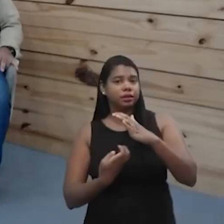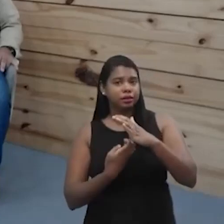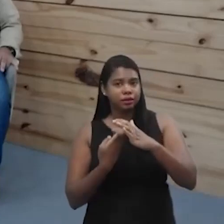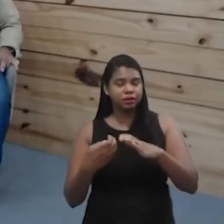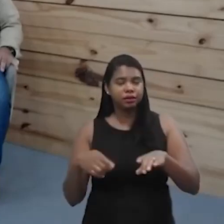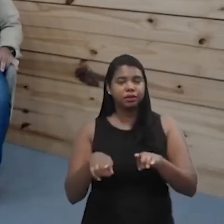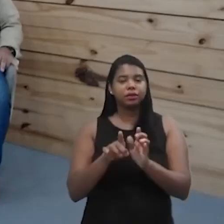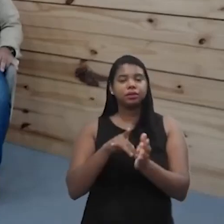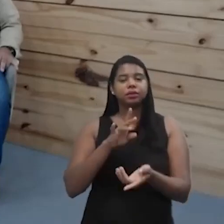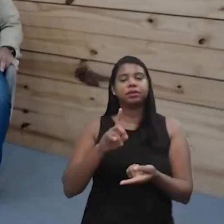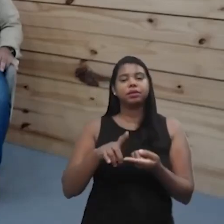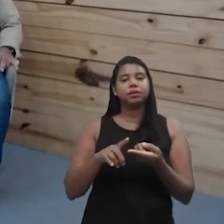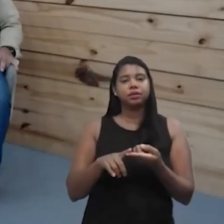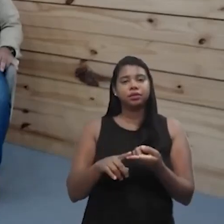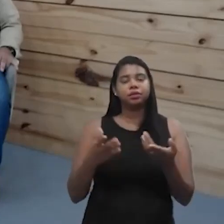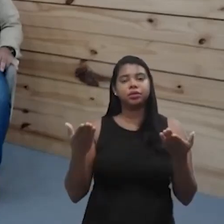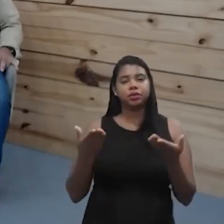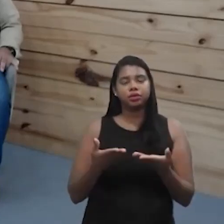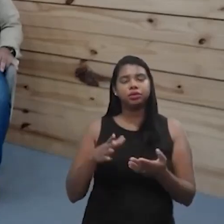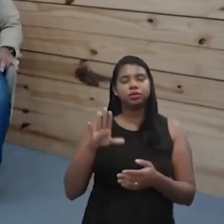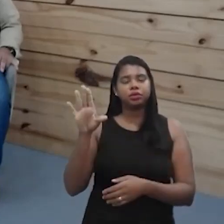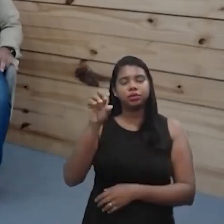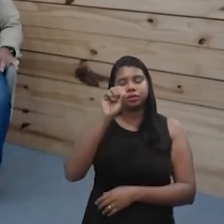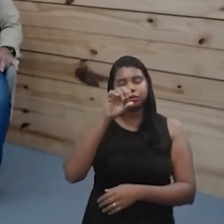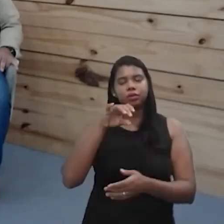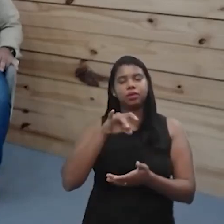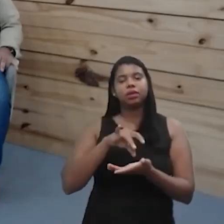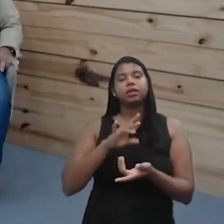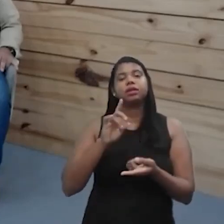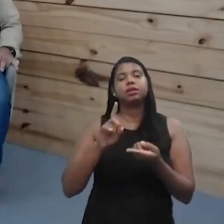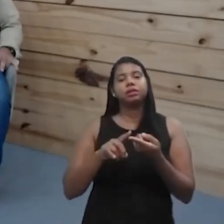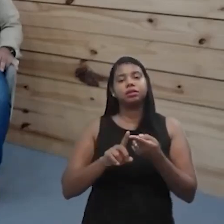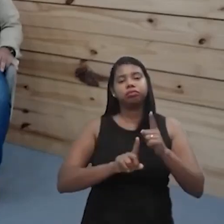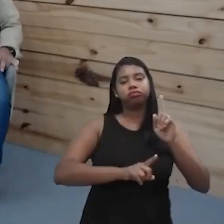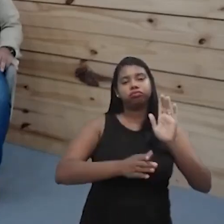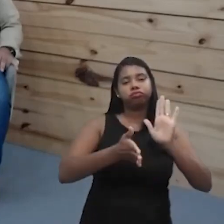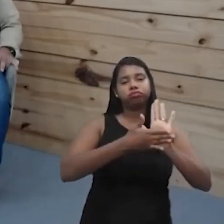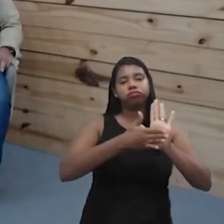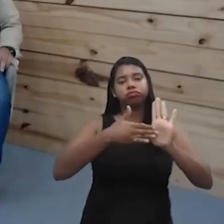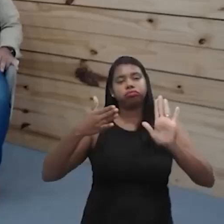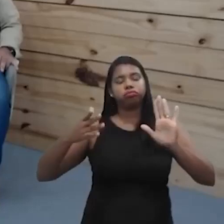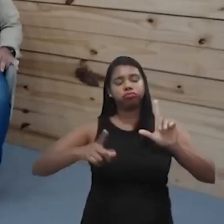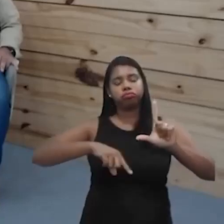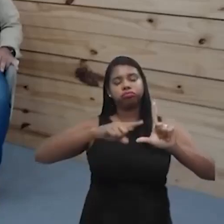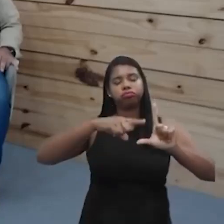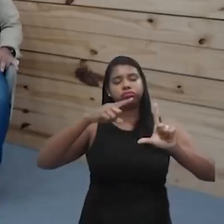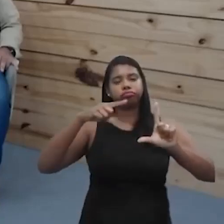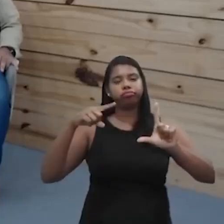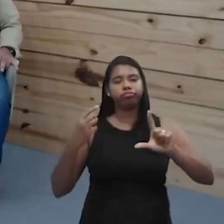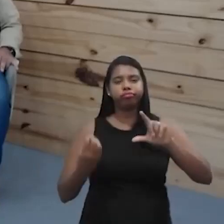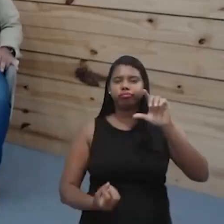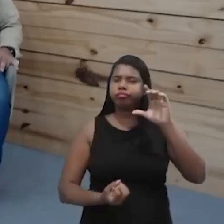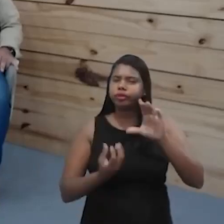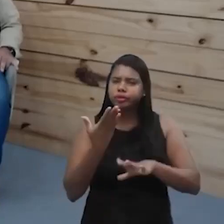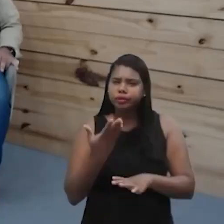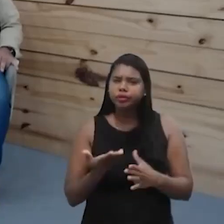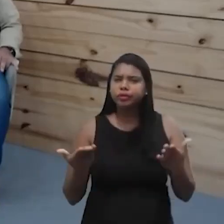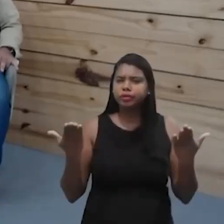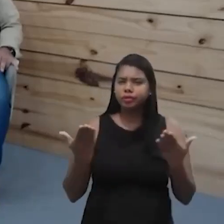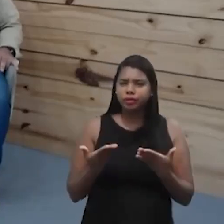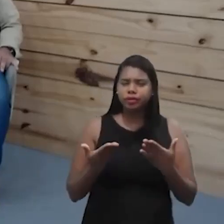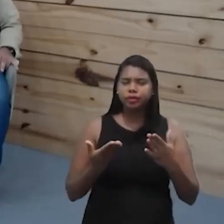IA, né, da inteligência artificial, cientista de dados. Várias profissões estão surgindo no mercado, tráfego